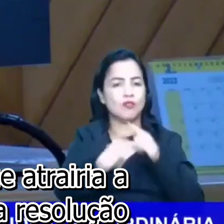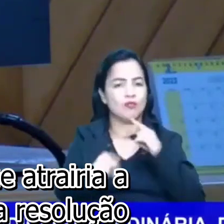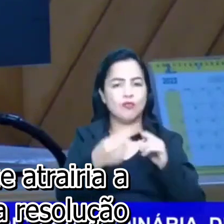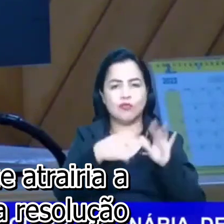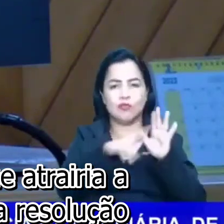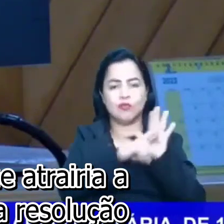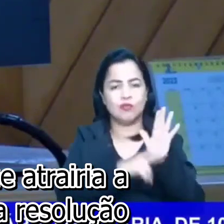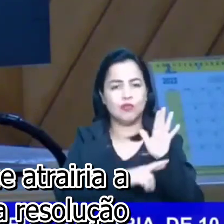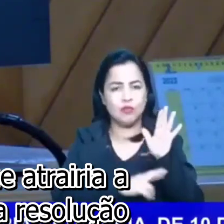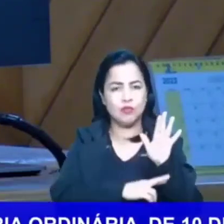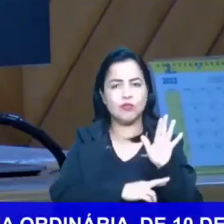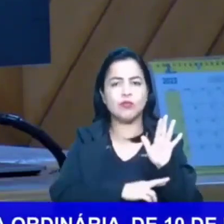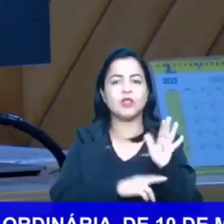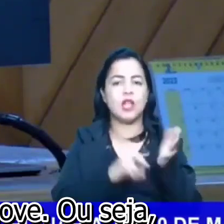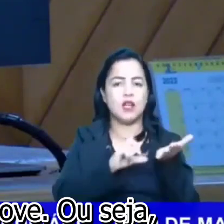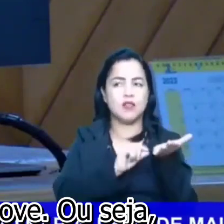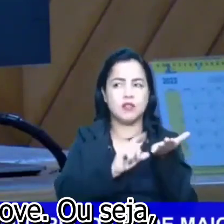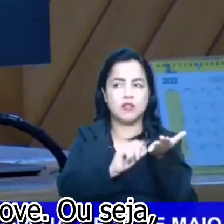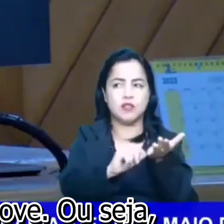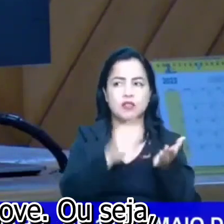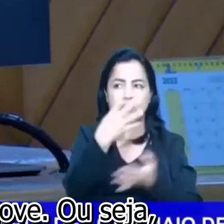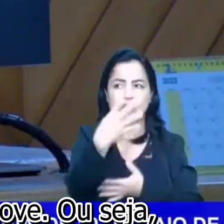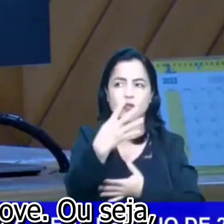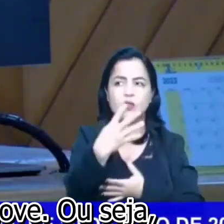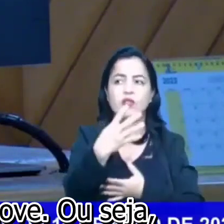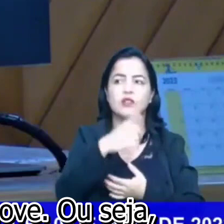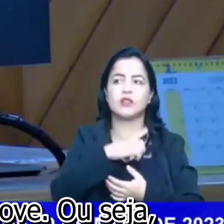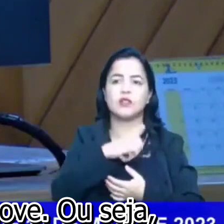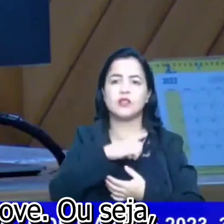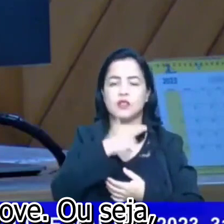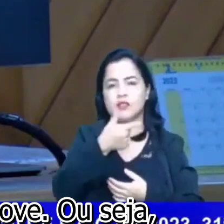parágrafo 4º, 2 da resolução número